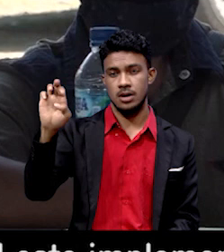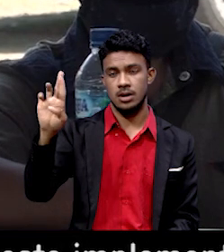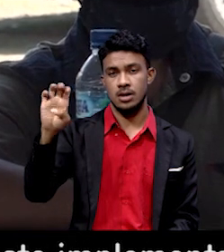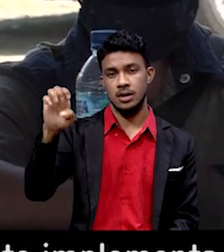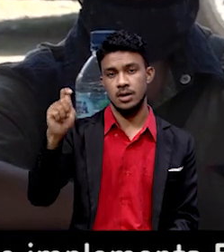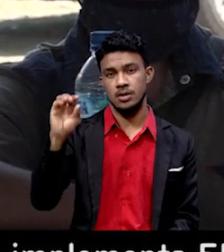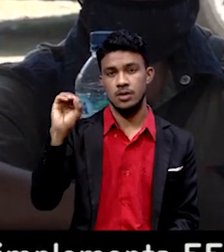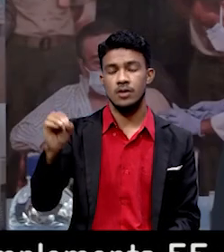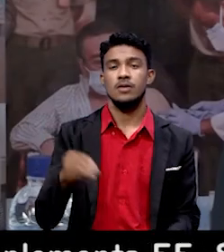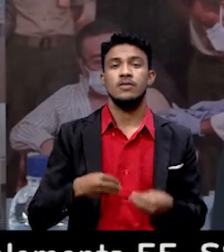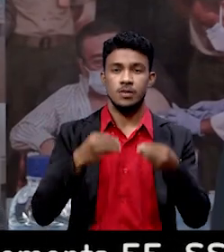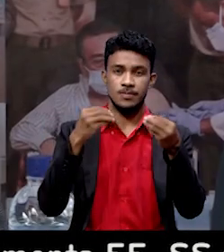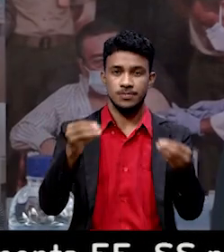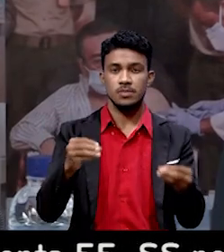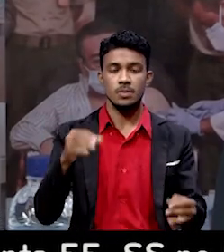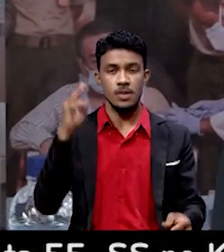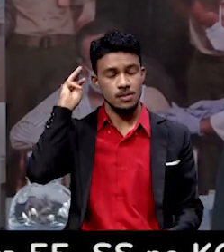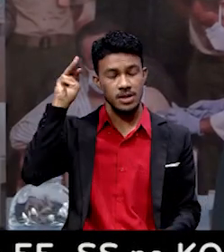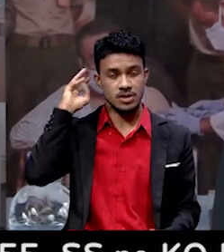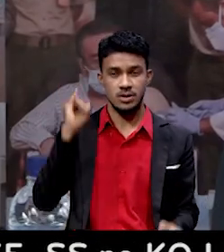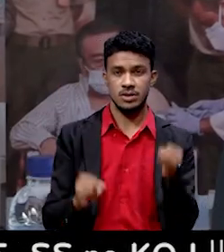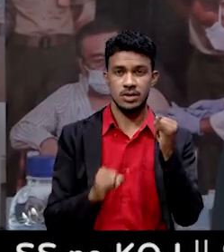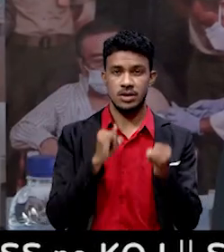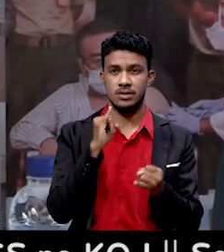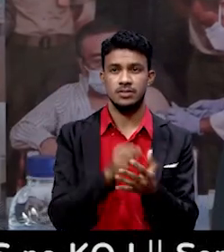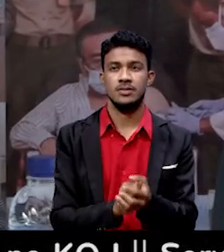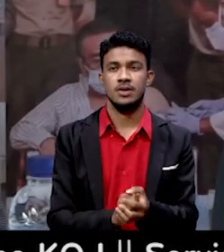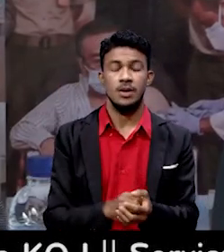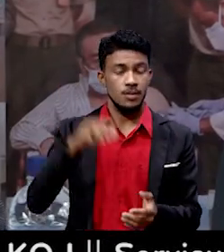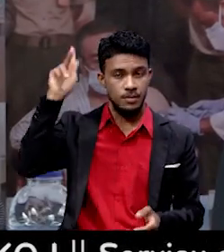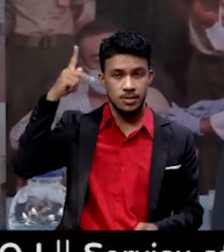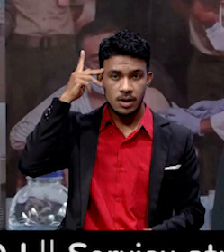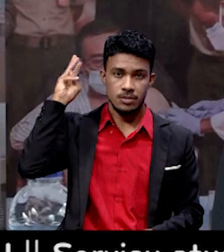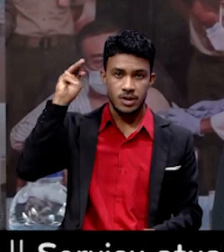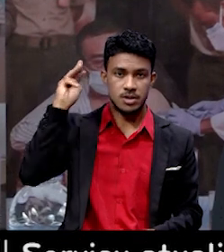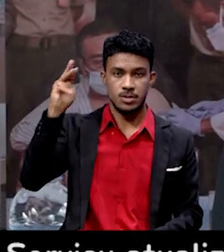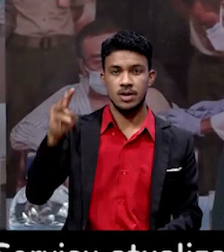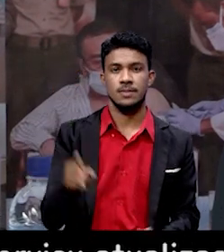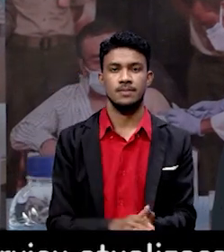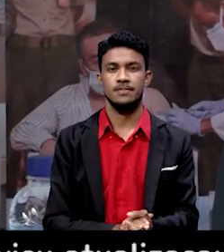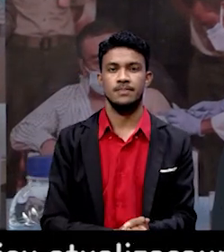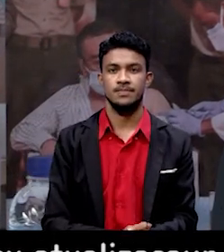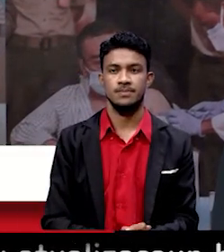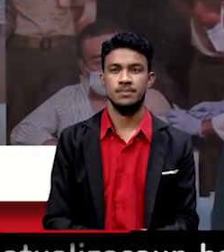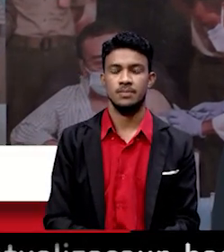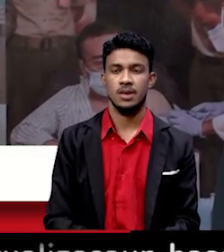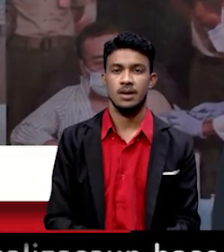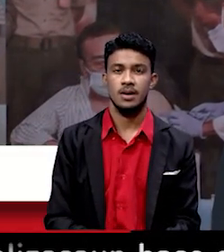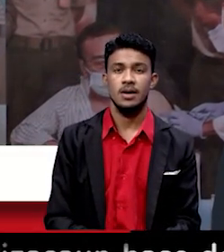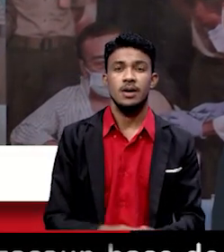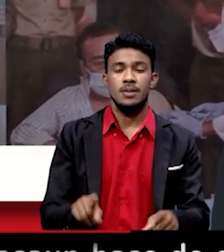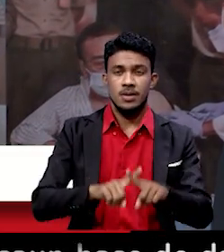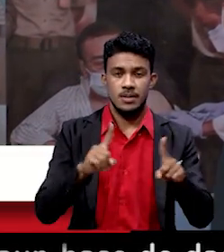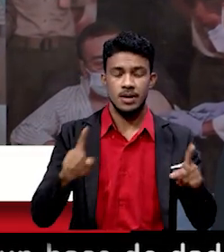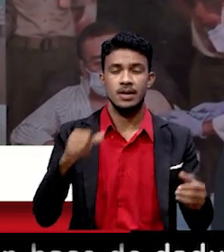taur matan ruak. Primeiro ministro, também tinha matado o ministro interior. Para alguém. Afinal, tinha tina